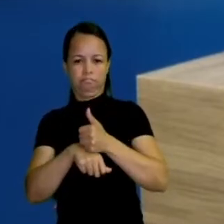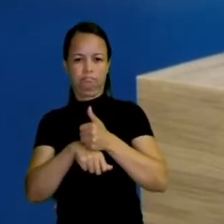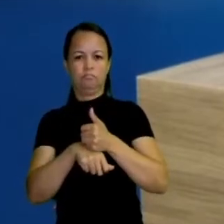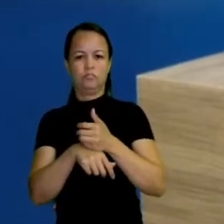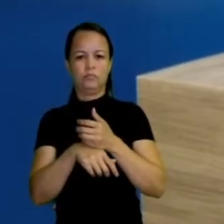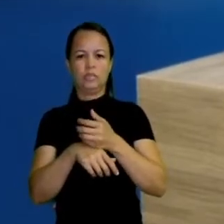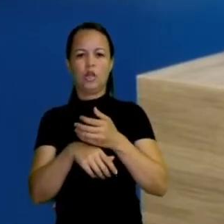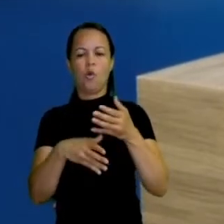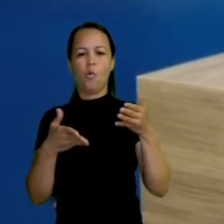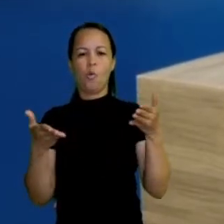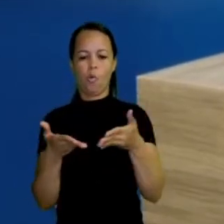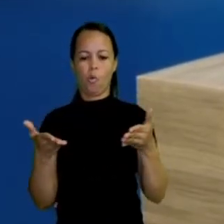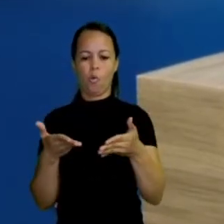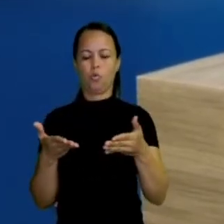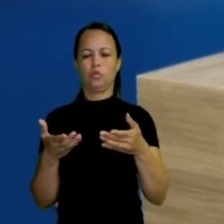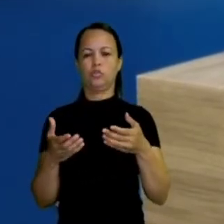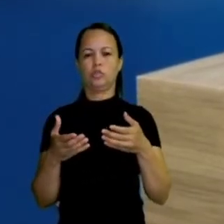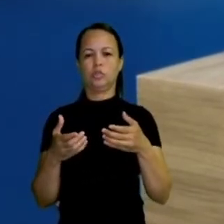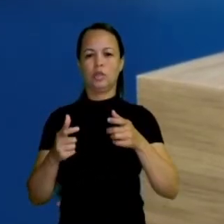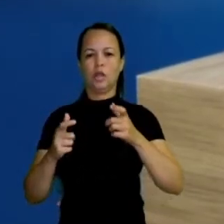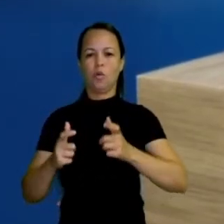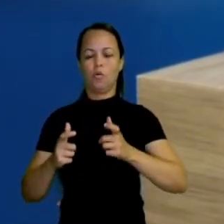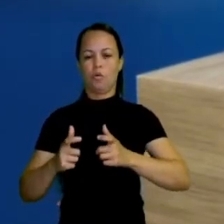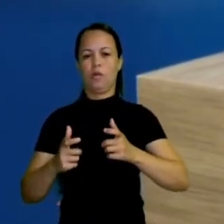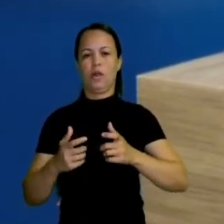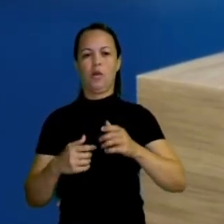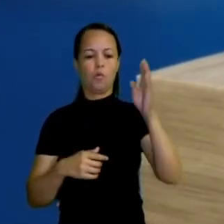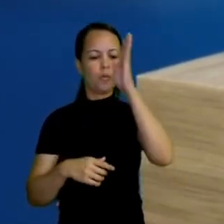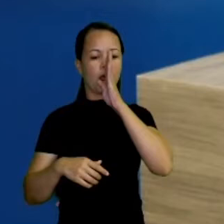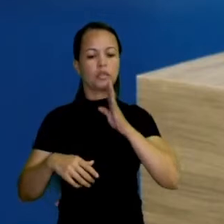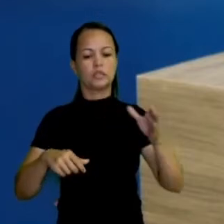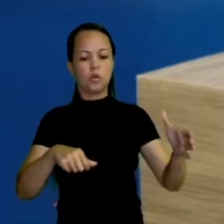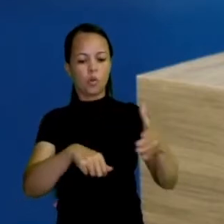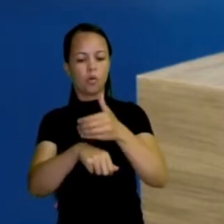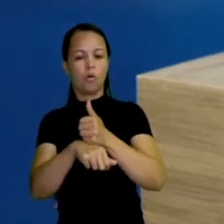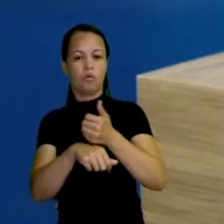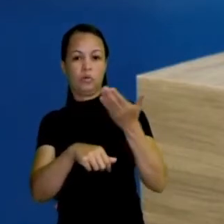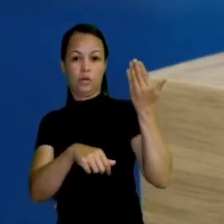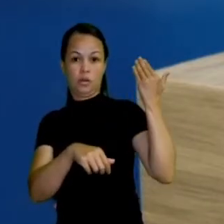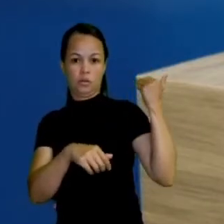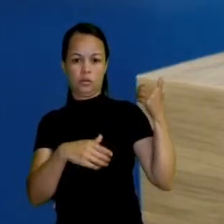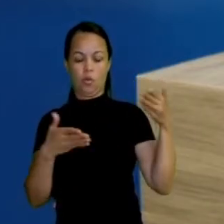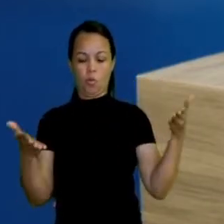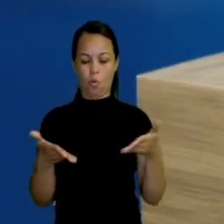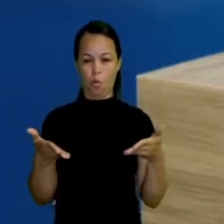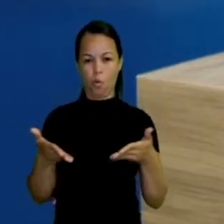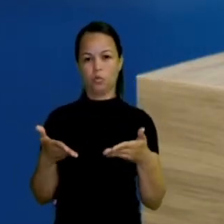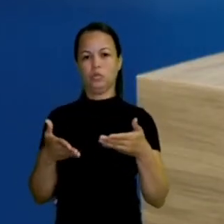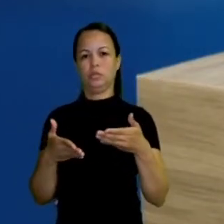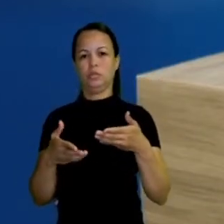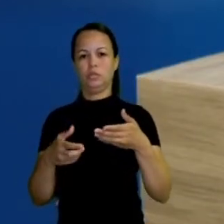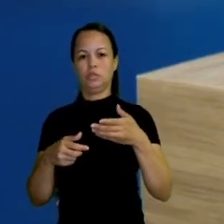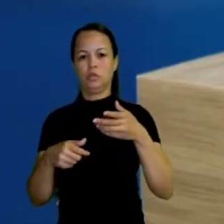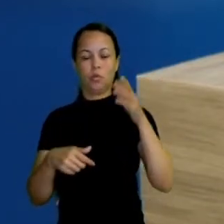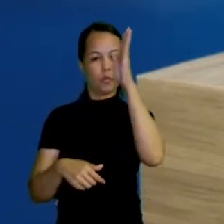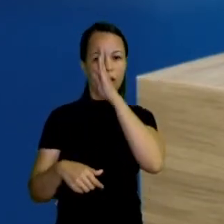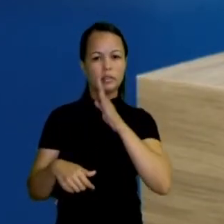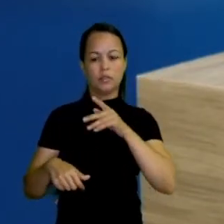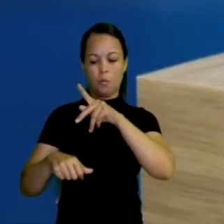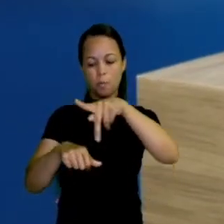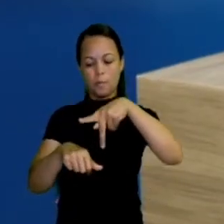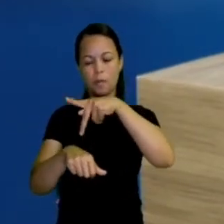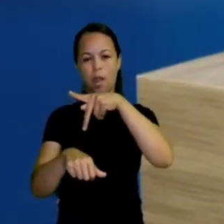esses locais, tipo o Brasil foi uma colônia de Portugal. Hoje o Brasil é um país independente, mas